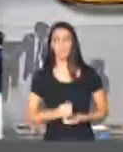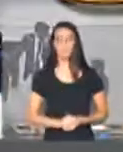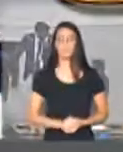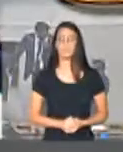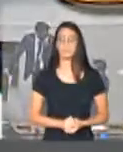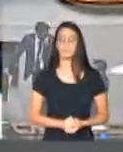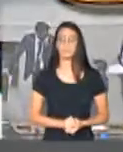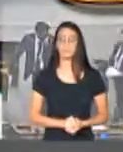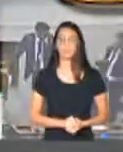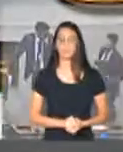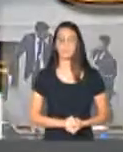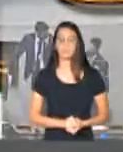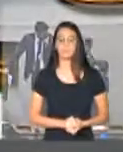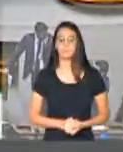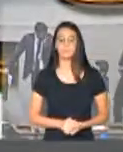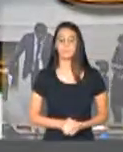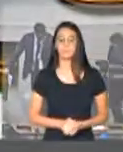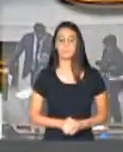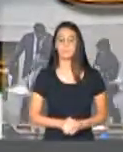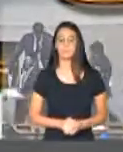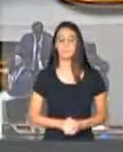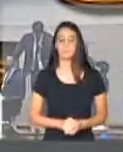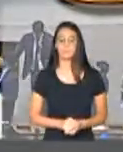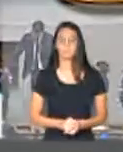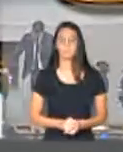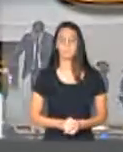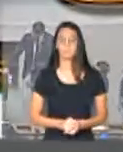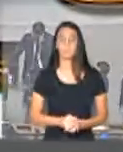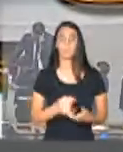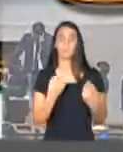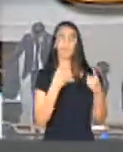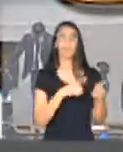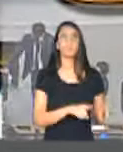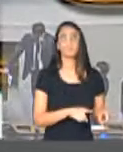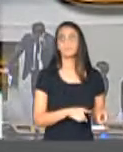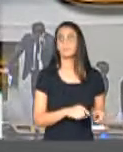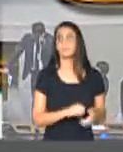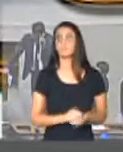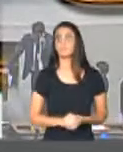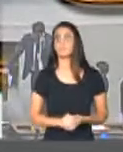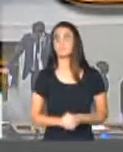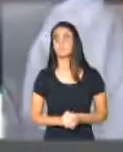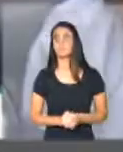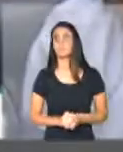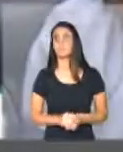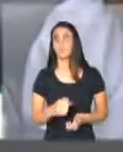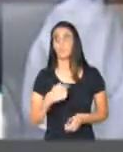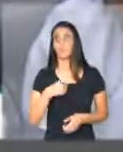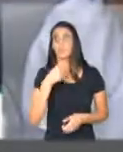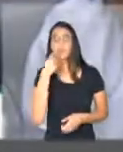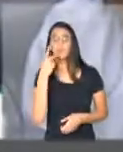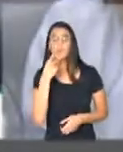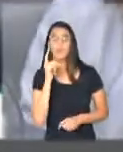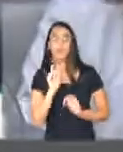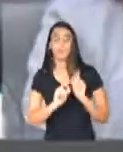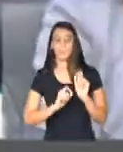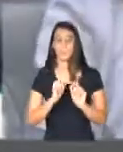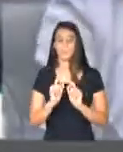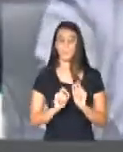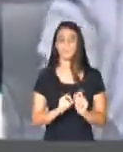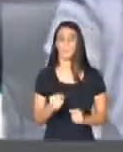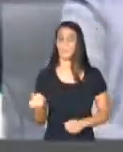aqueles que pela oposição, senhor presidente, pela oposição, é para dizer da